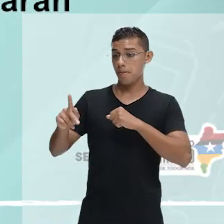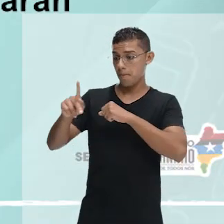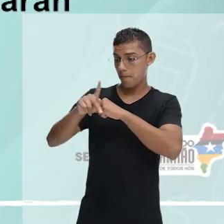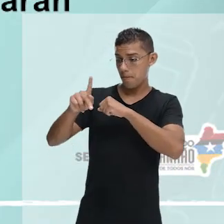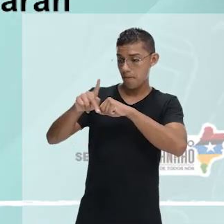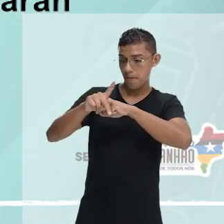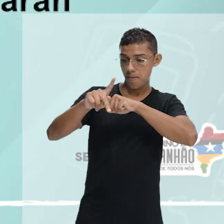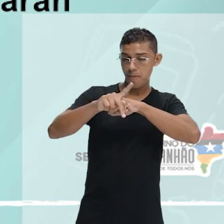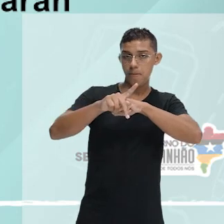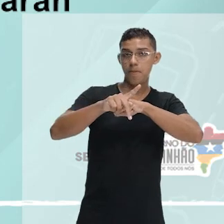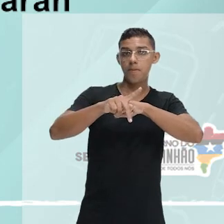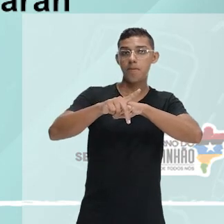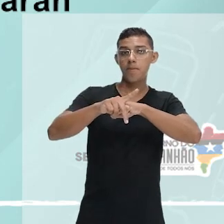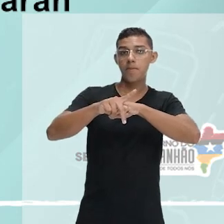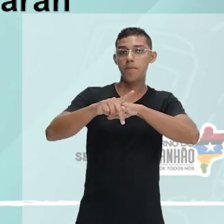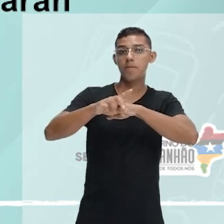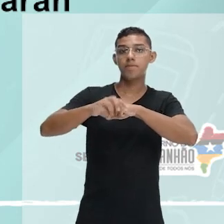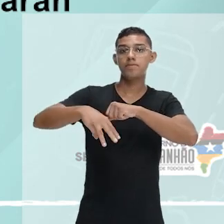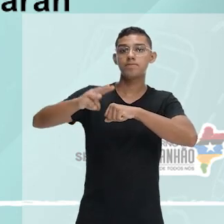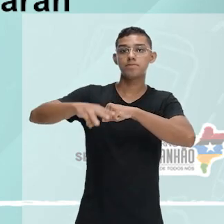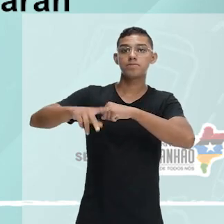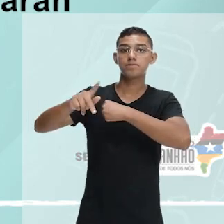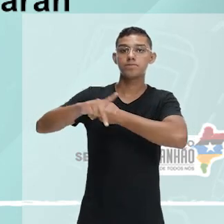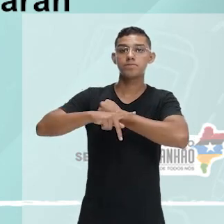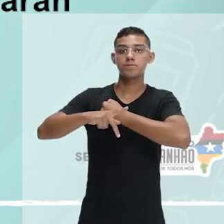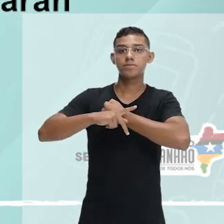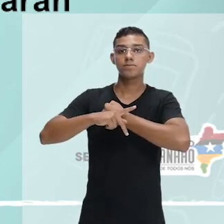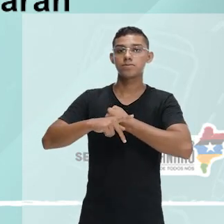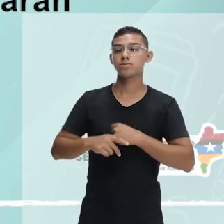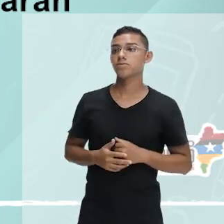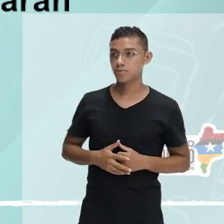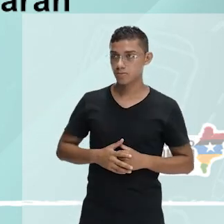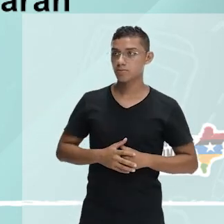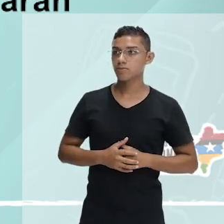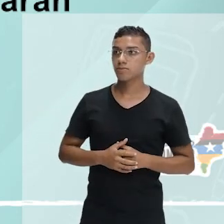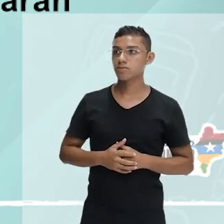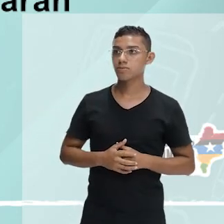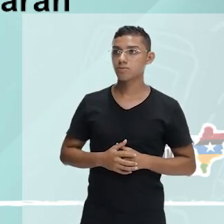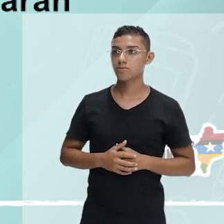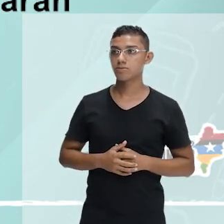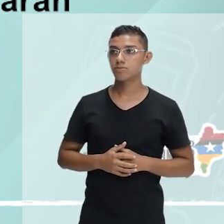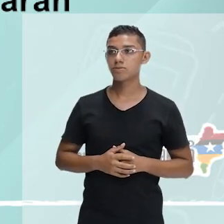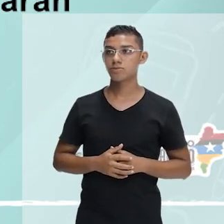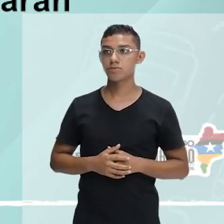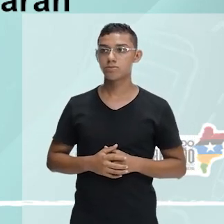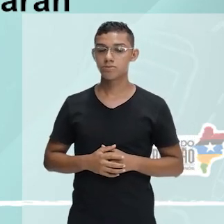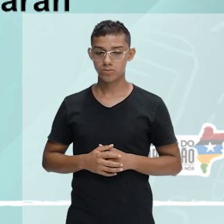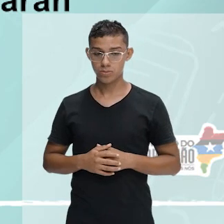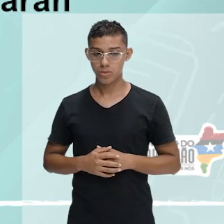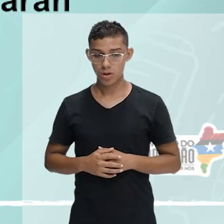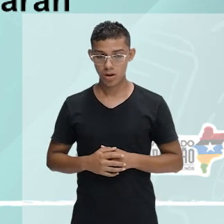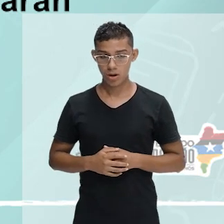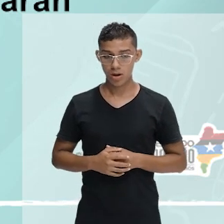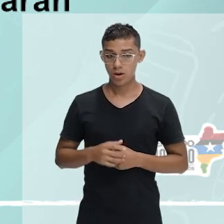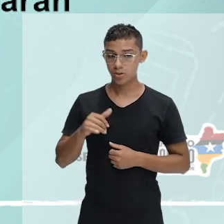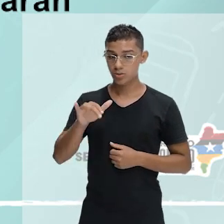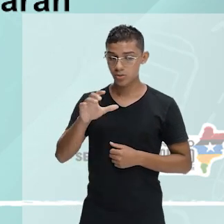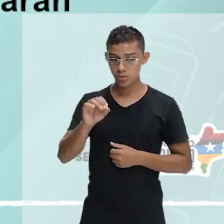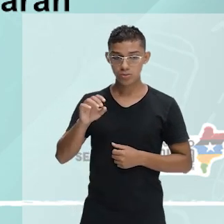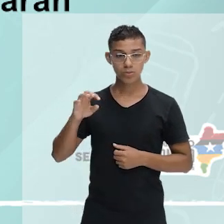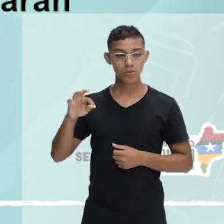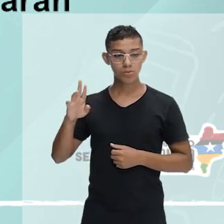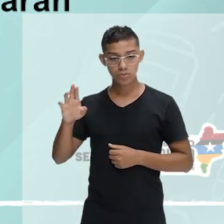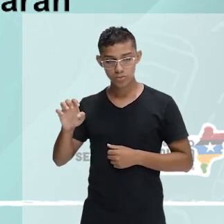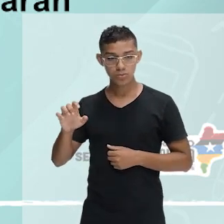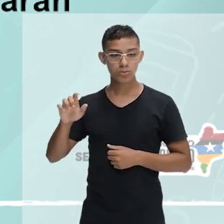os meus pronomes na língua espanhola? Eu, tu, ele, ella, usted. Nosotros y nosotras,